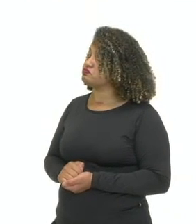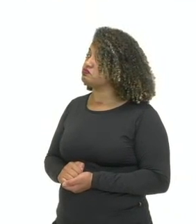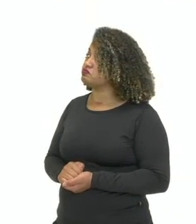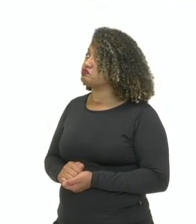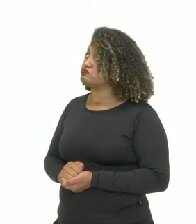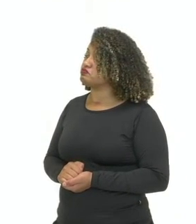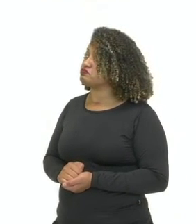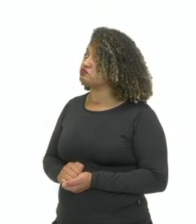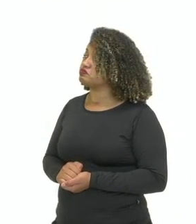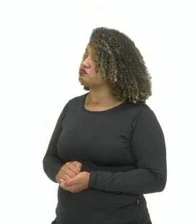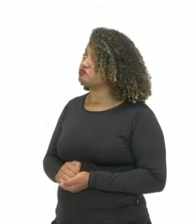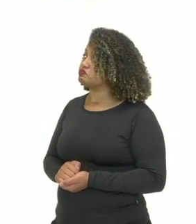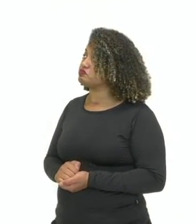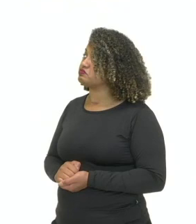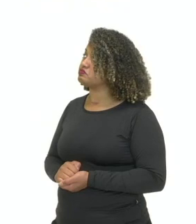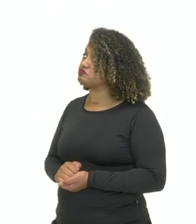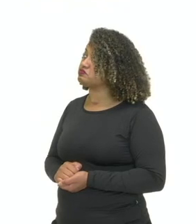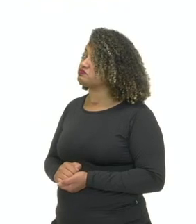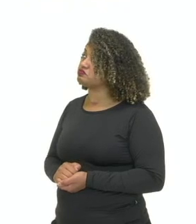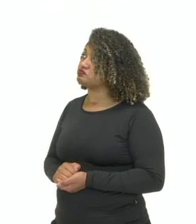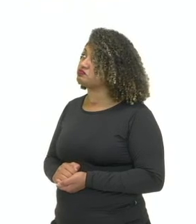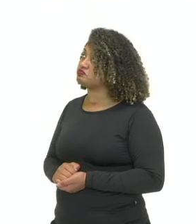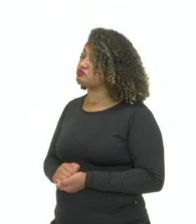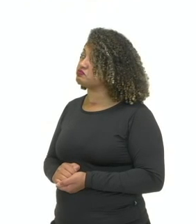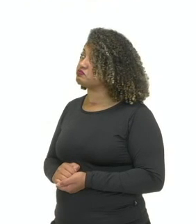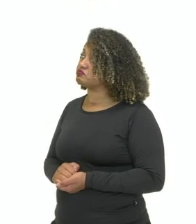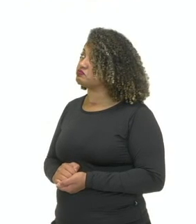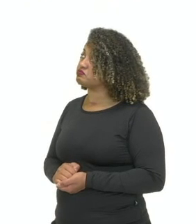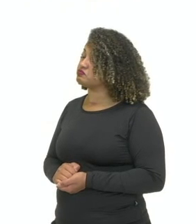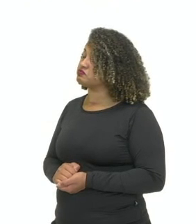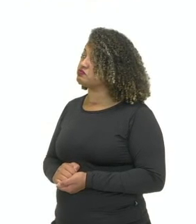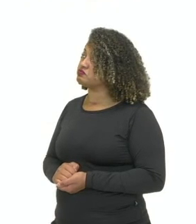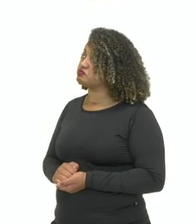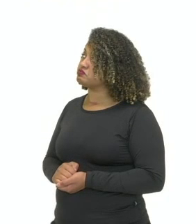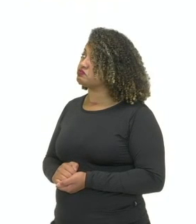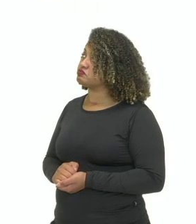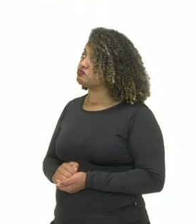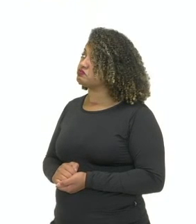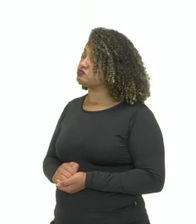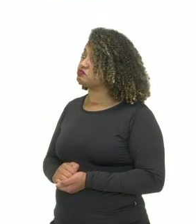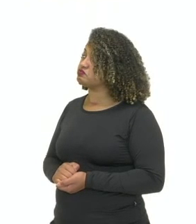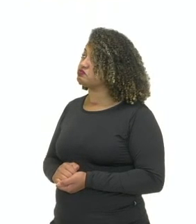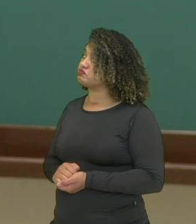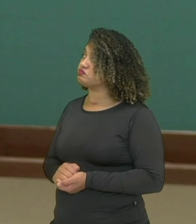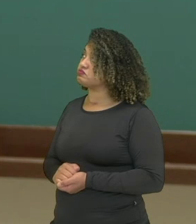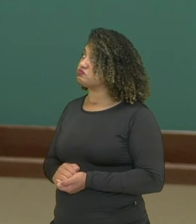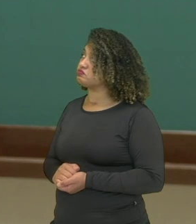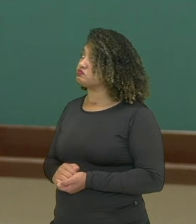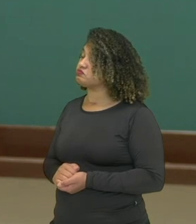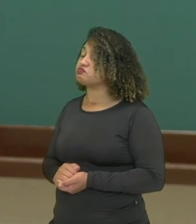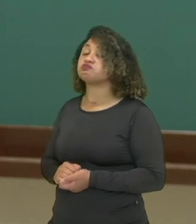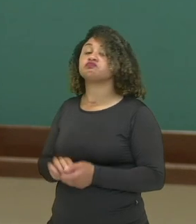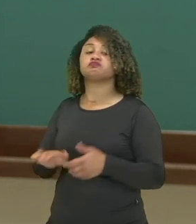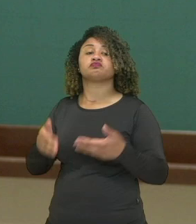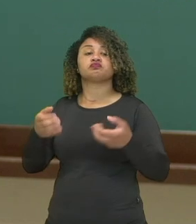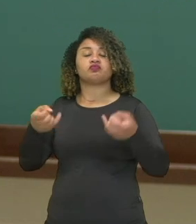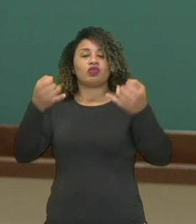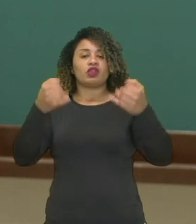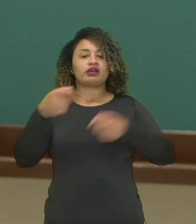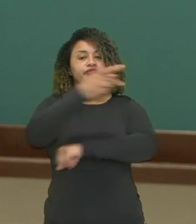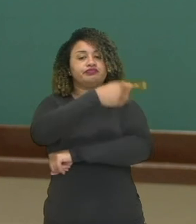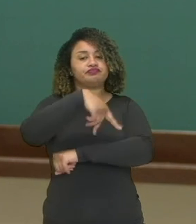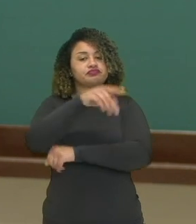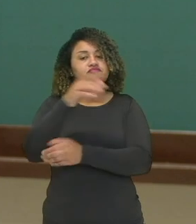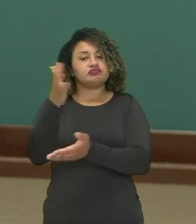necesarias. Pon atención a los verbos utilizados y que acabamos de estudiar. Então, se eu vou falar da Plaza de